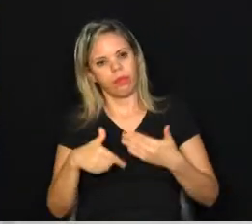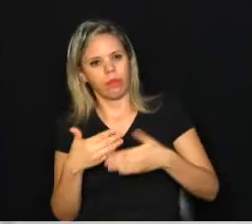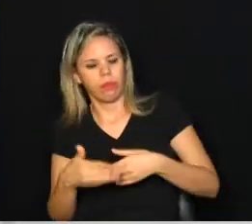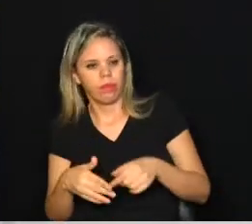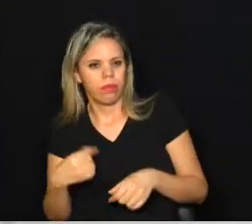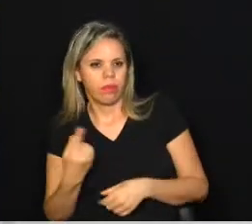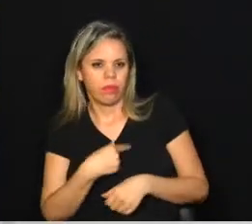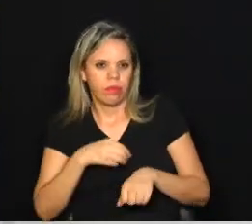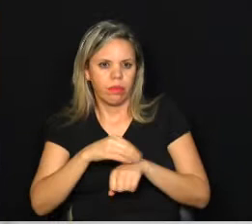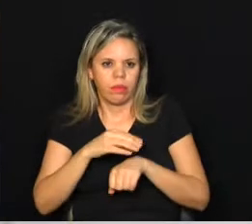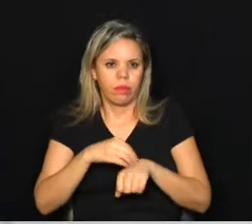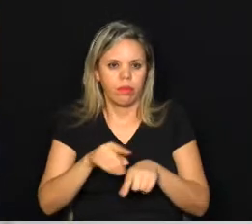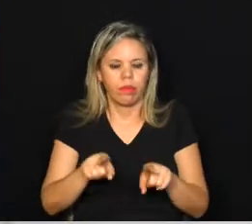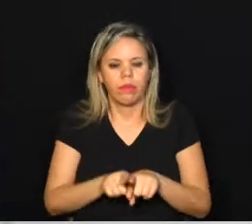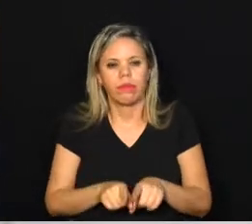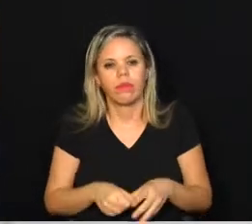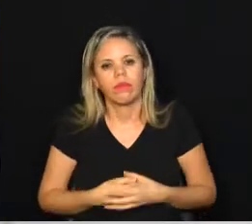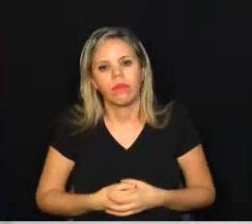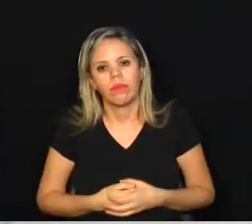gente trazer também mais,